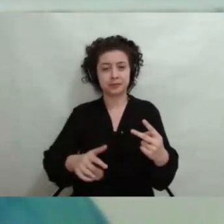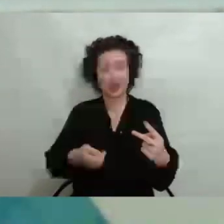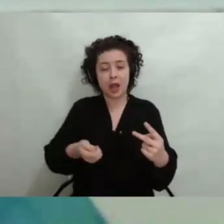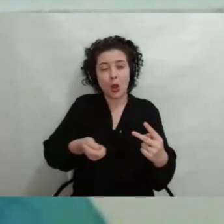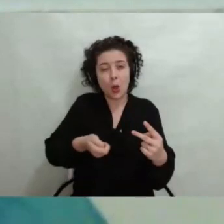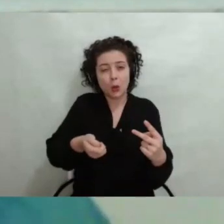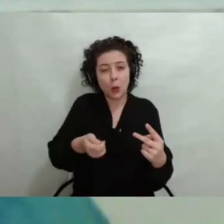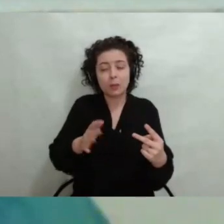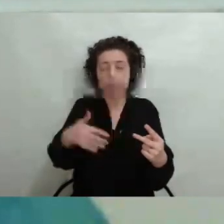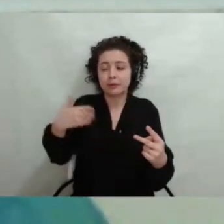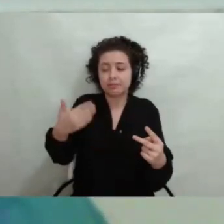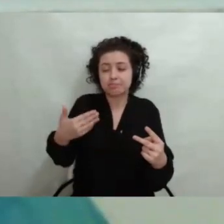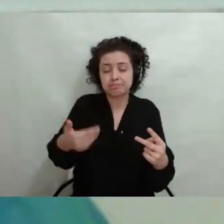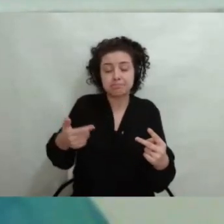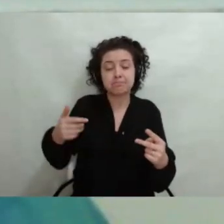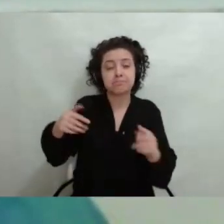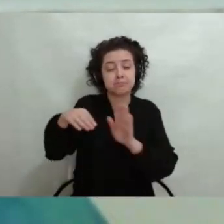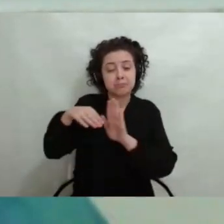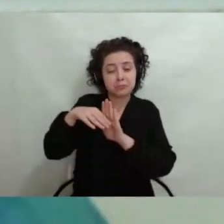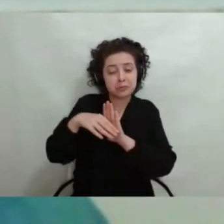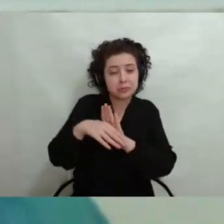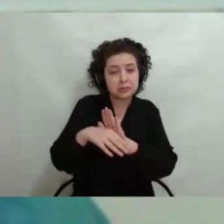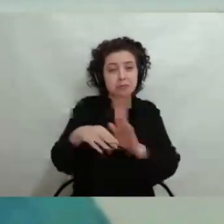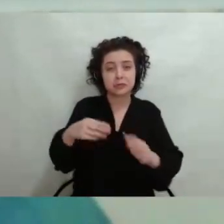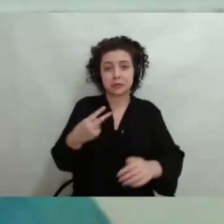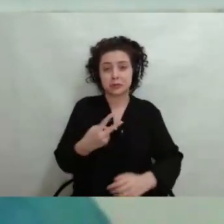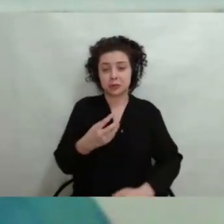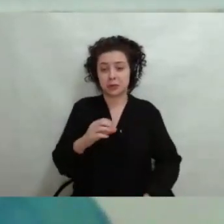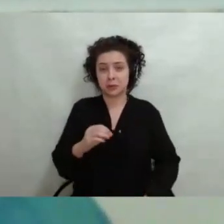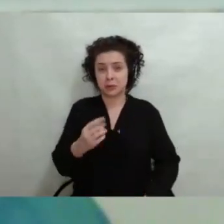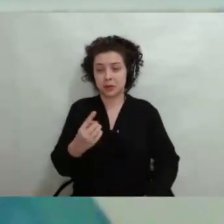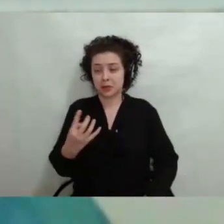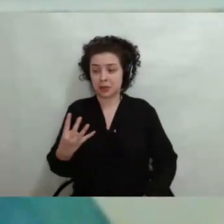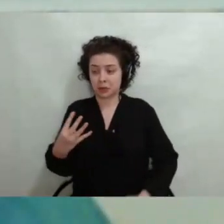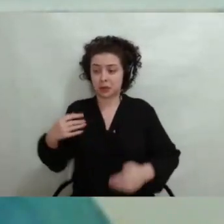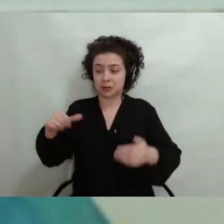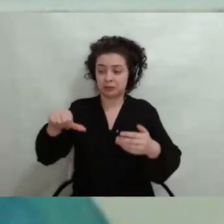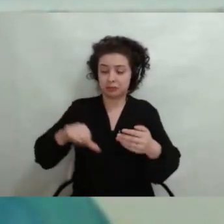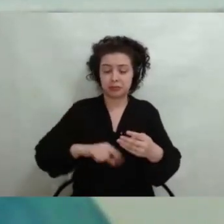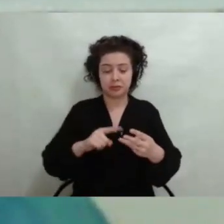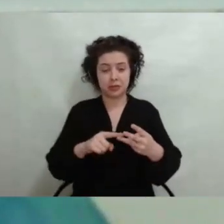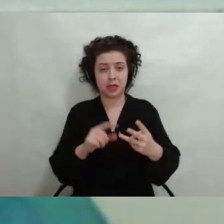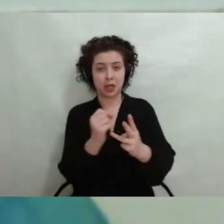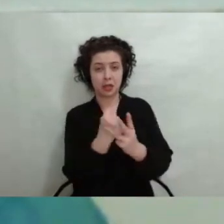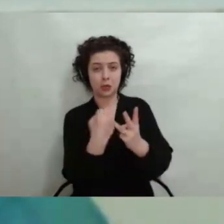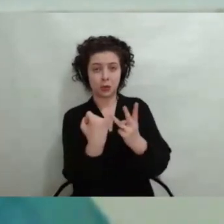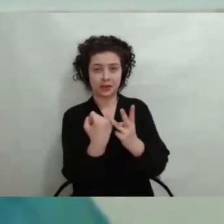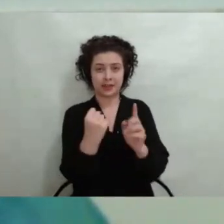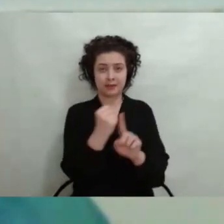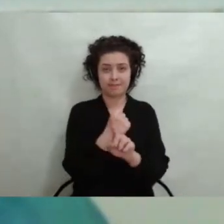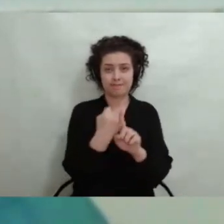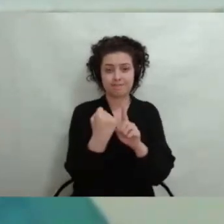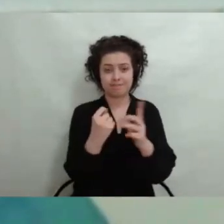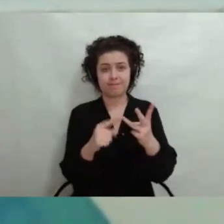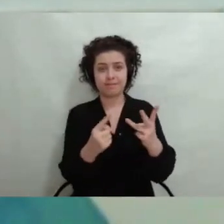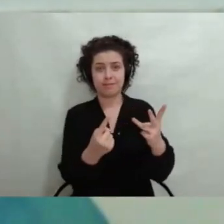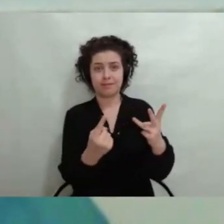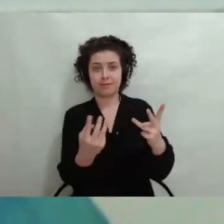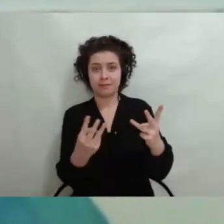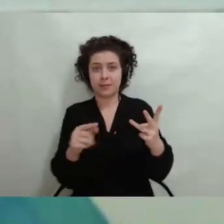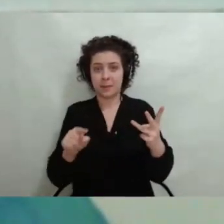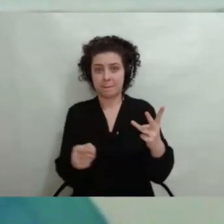se manifestando desde 2014, a crise social, em que chegamos a alcançar 13,5%